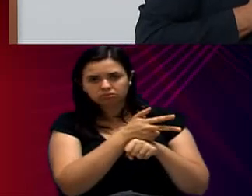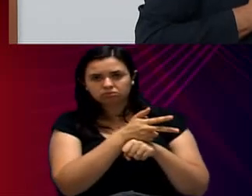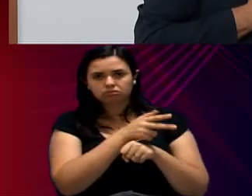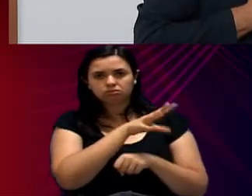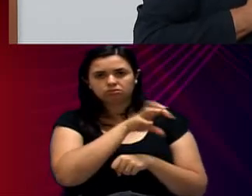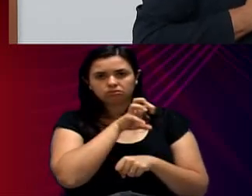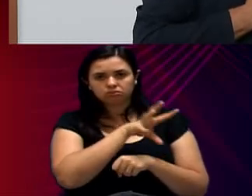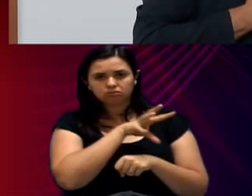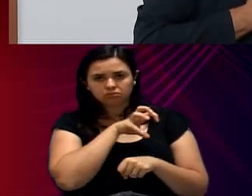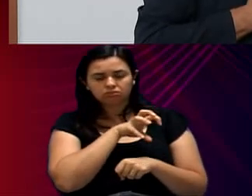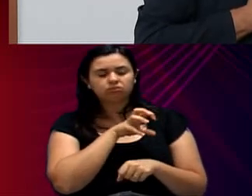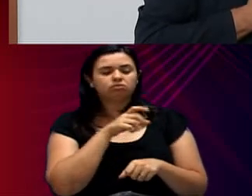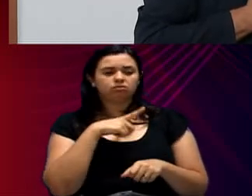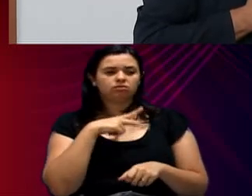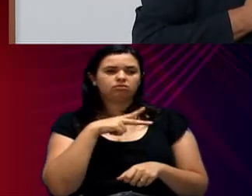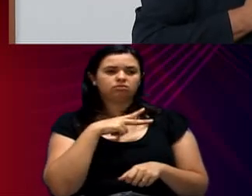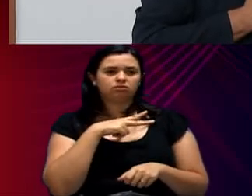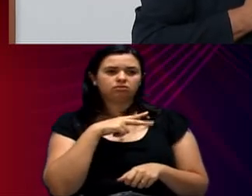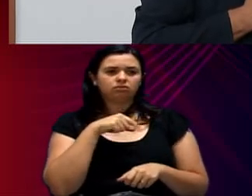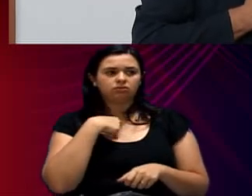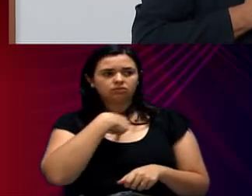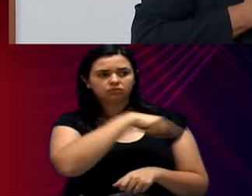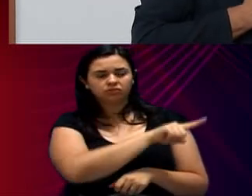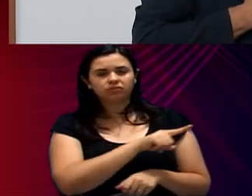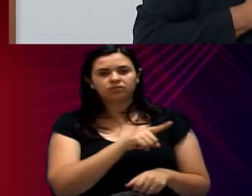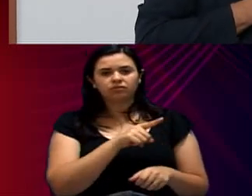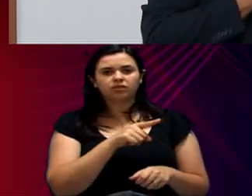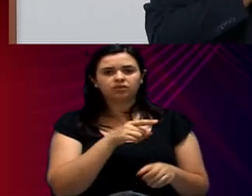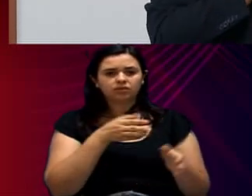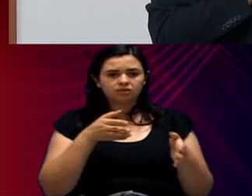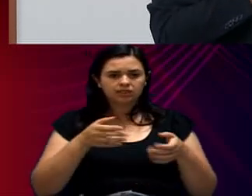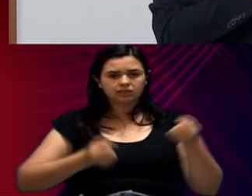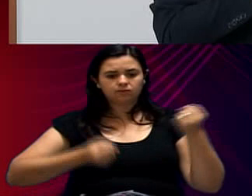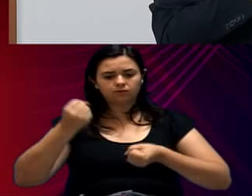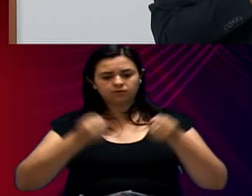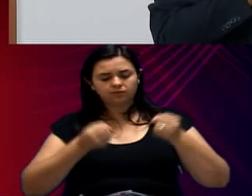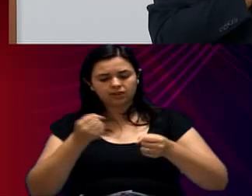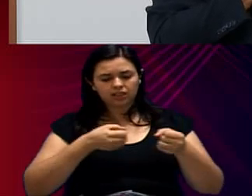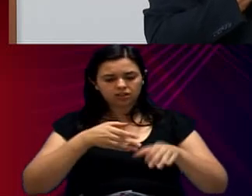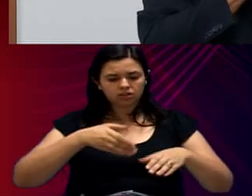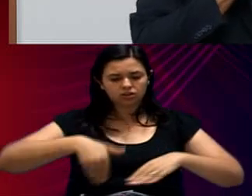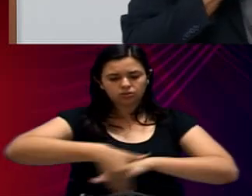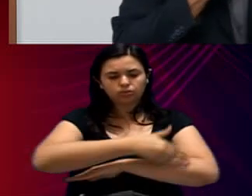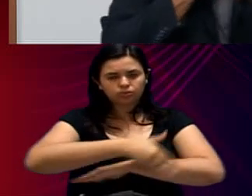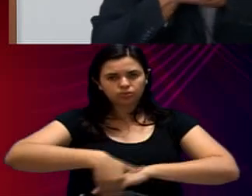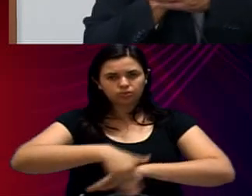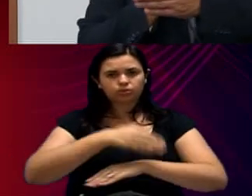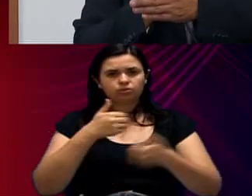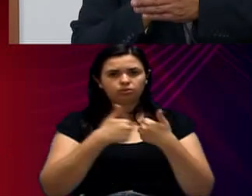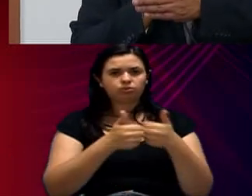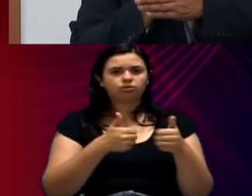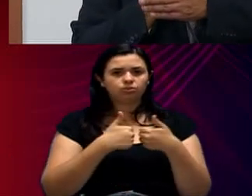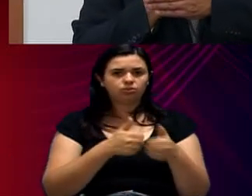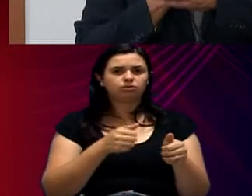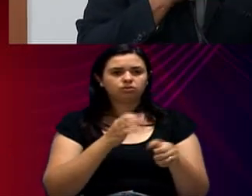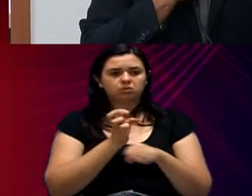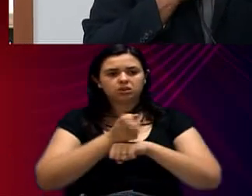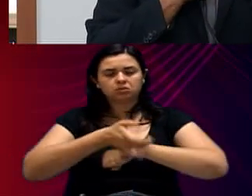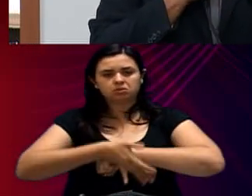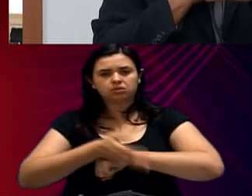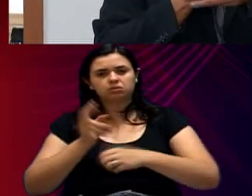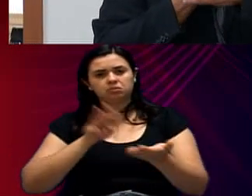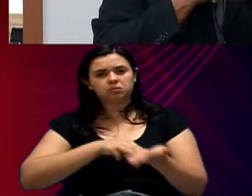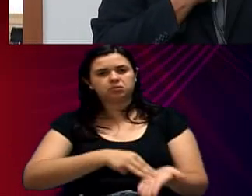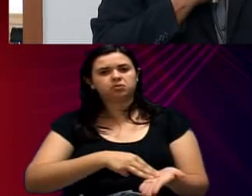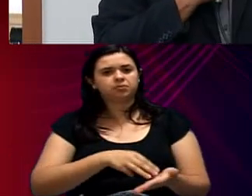pista e andar por essa faixa ali, você pode receber, vereador, uma multa. Você sabe por que eu citei Curitiba? Porque eu fui andar no transporte de Curitiba, sim, há uns 8 anos